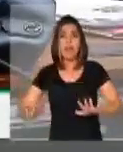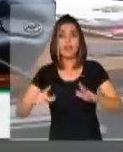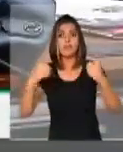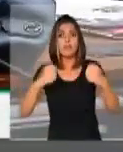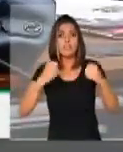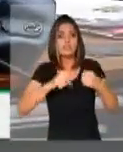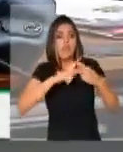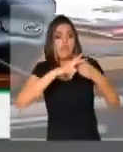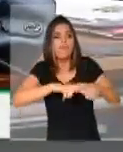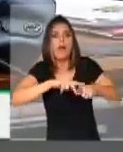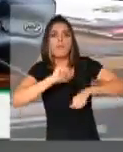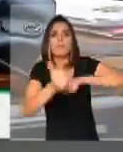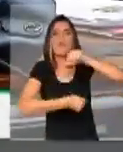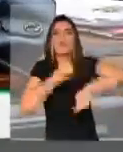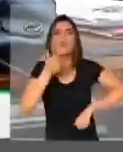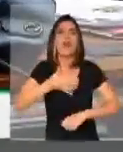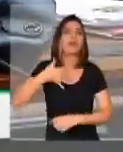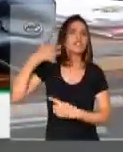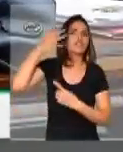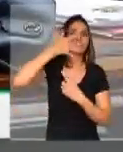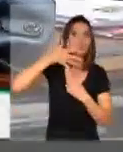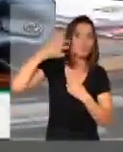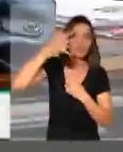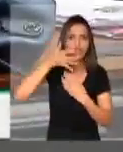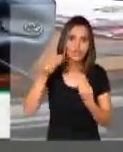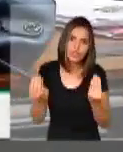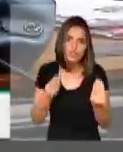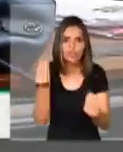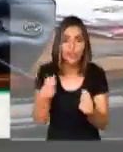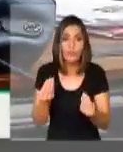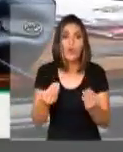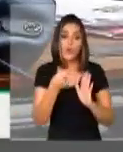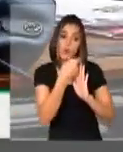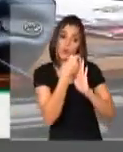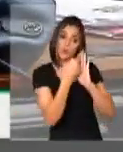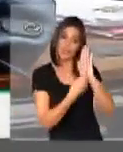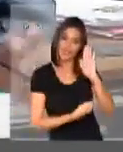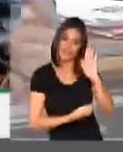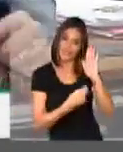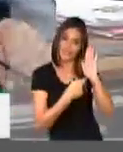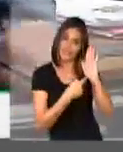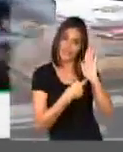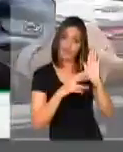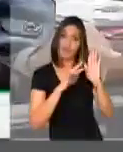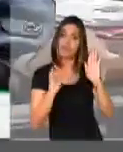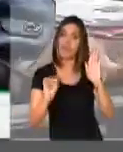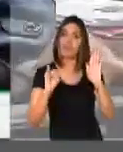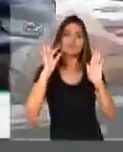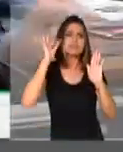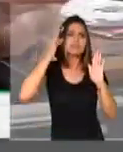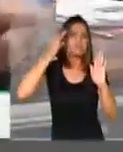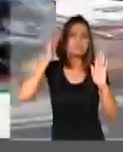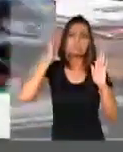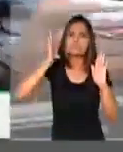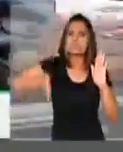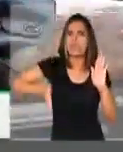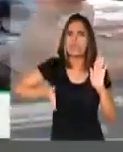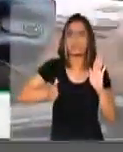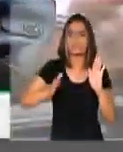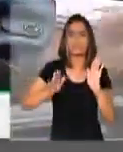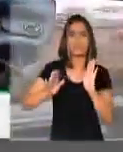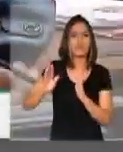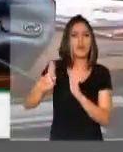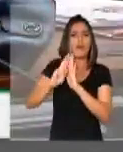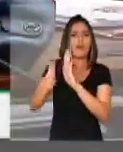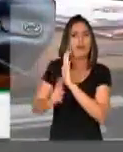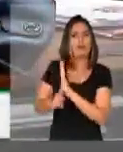a narrativa. A narrativa que está colocada, que esse texto vai automaticamente estender esses